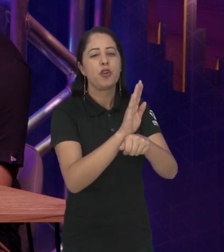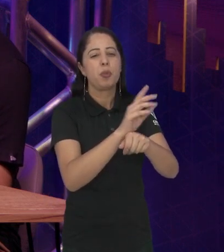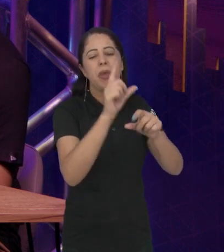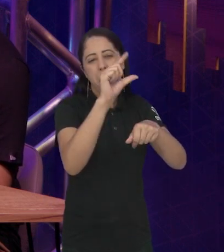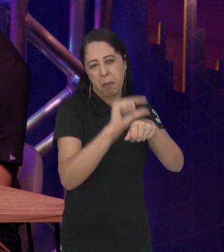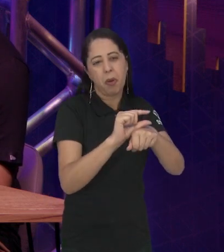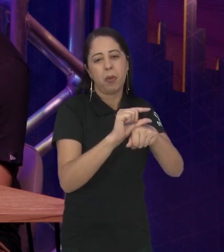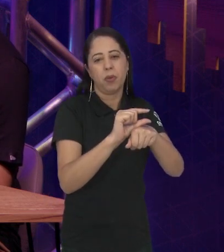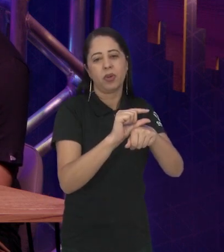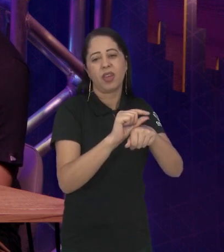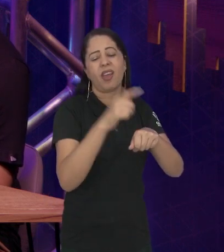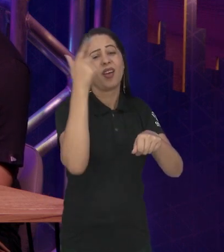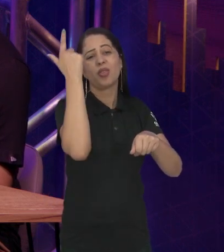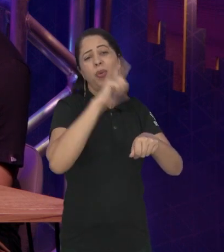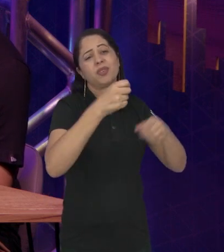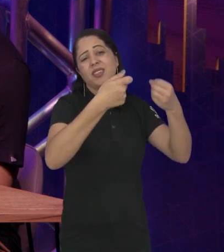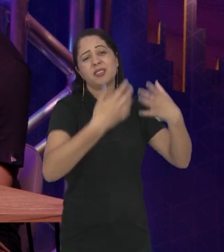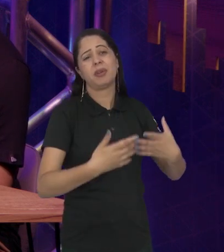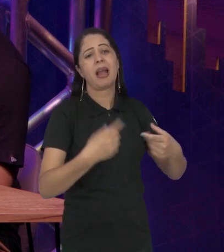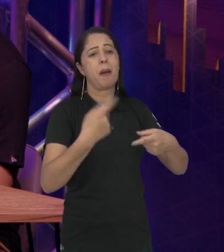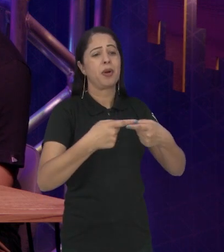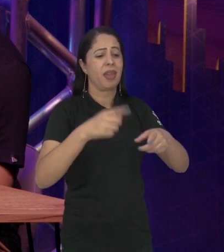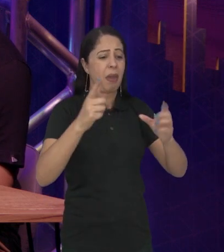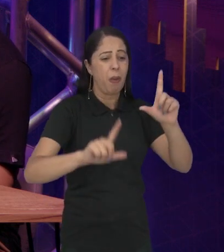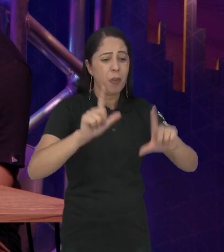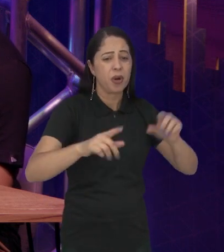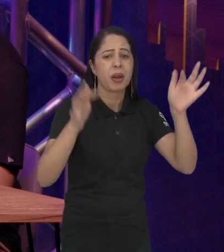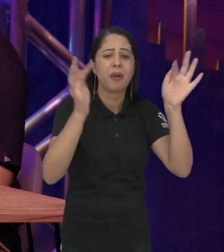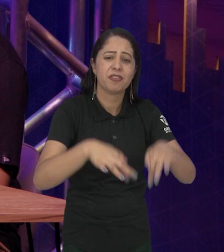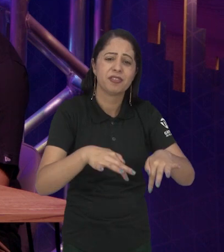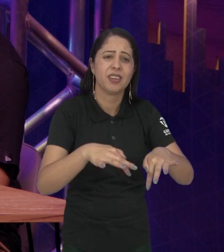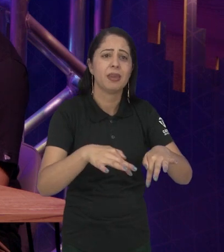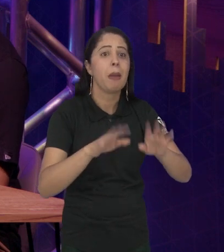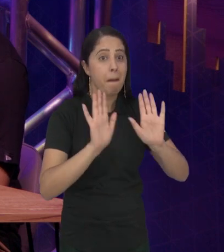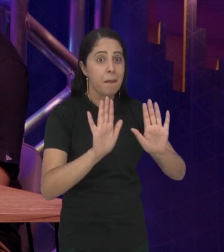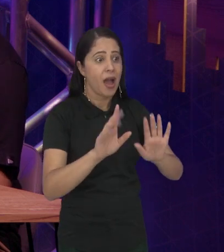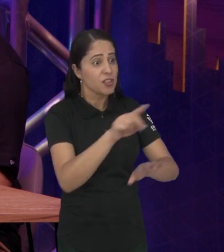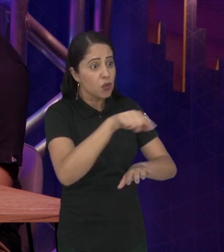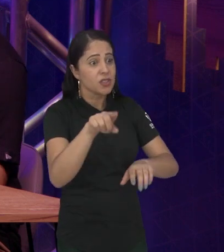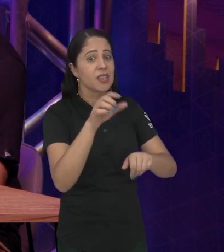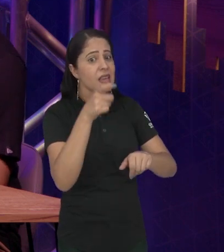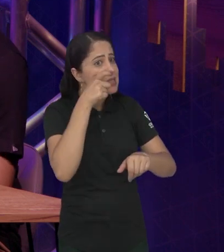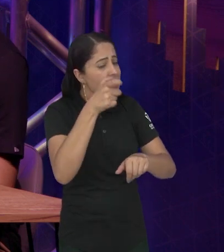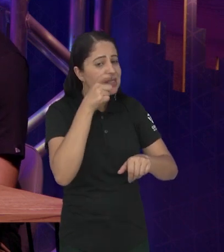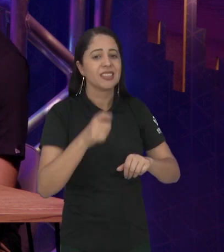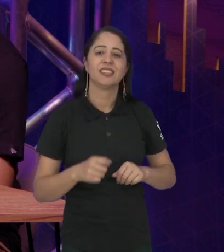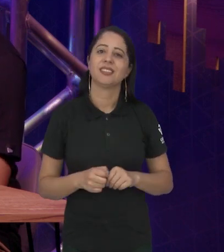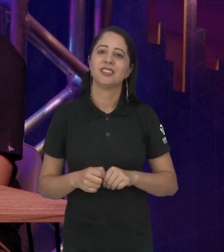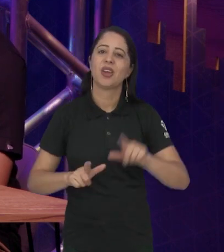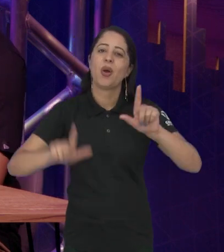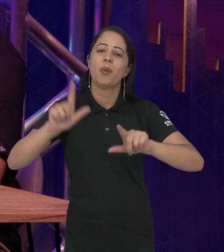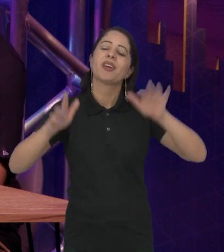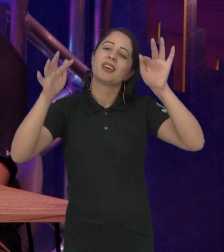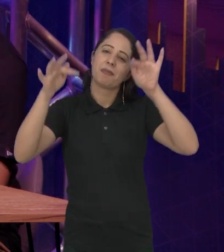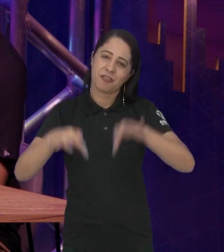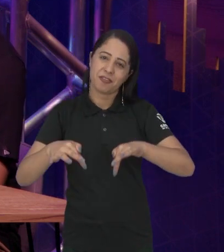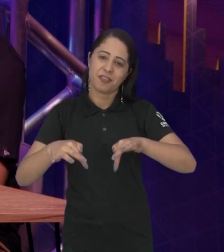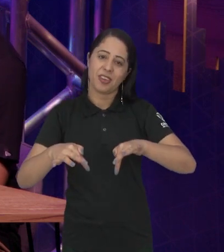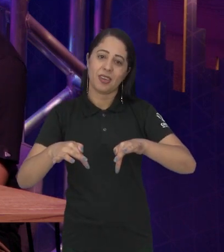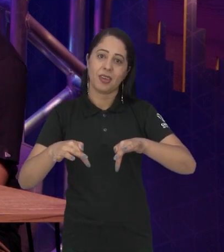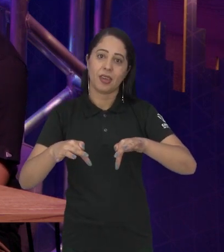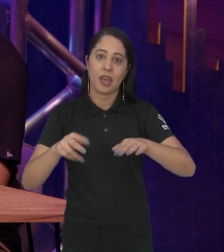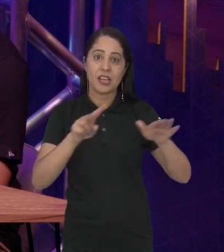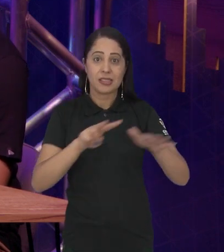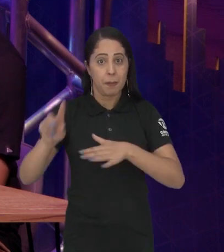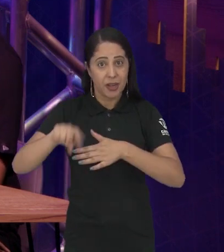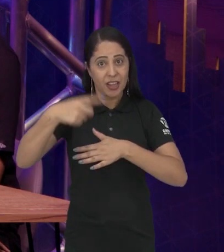E, gente, eu não vou nem conseguir falar deles porque já acabou, mas assistam porque os dois estão maravilhosos também. A gente fica por aqui, pessoal, mas a gente encontra